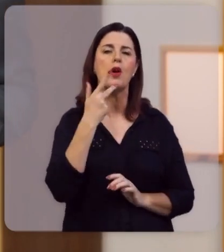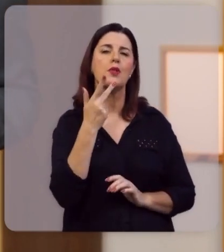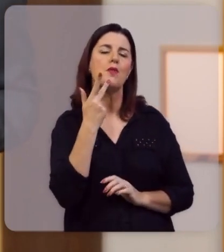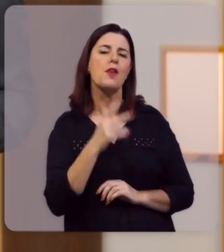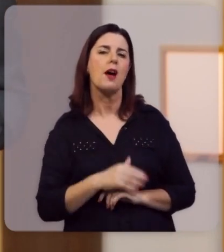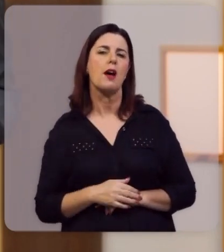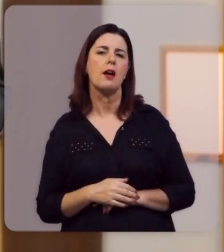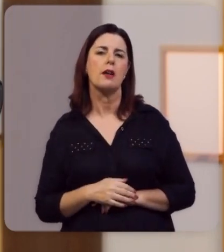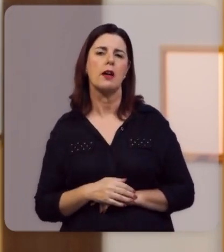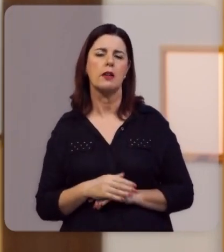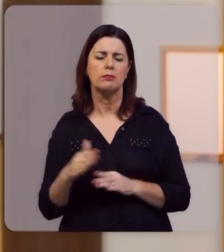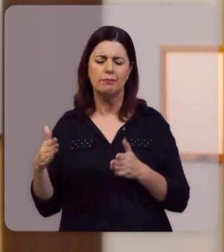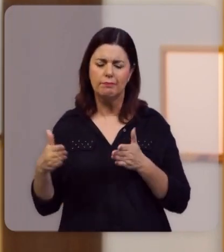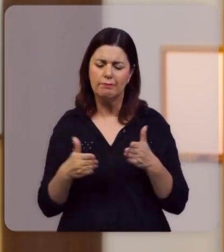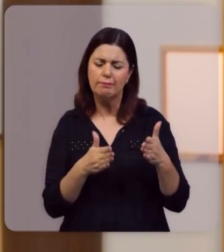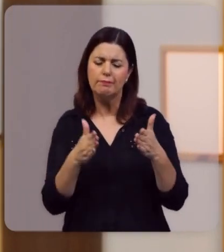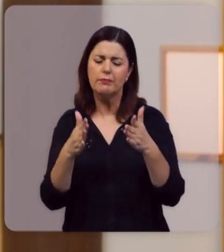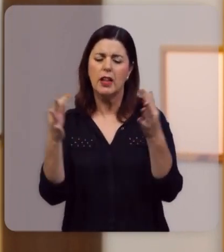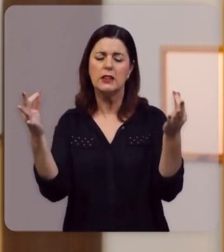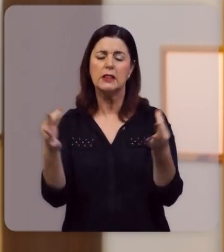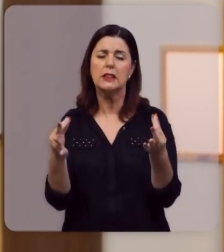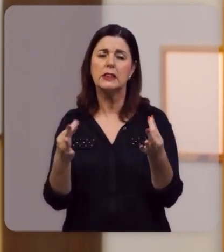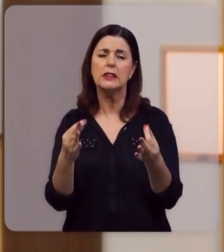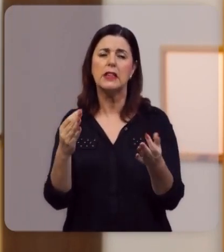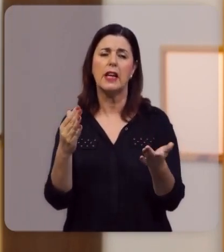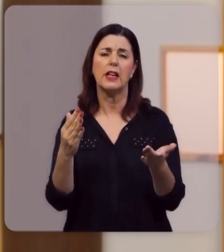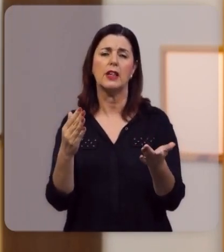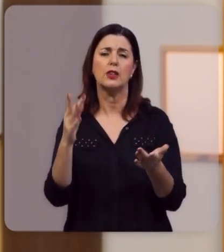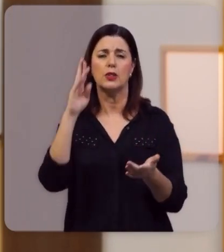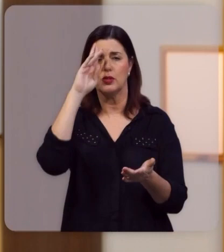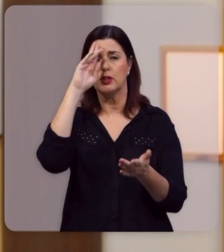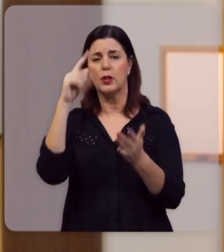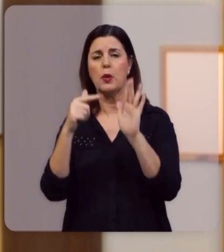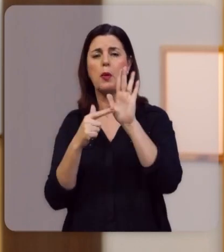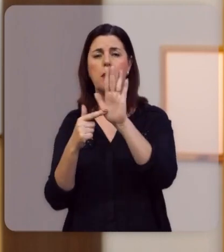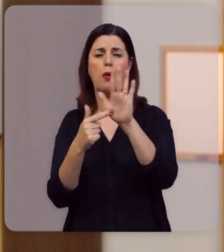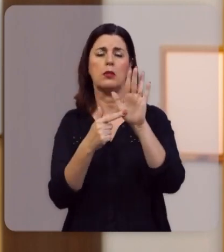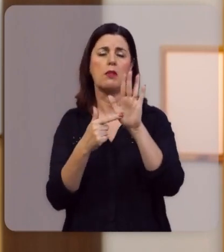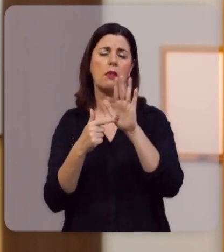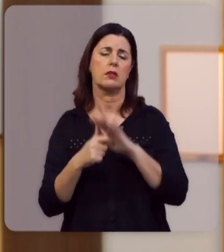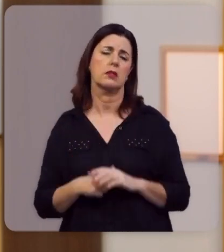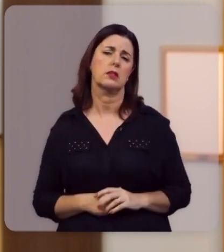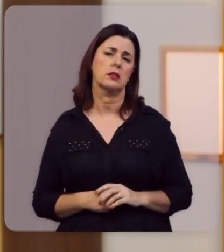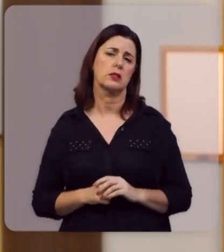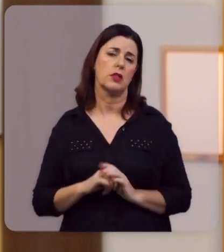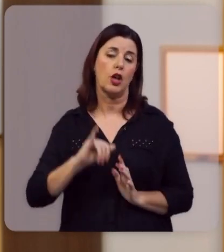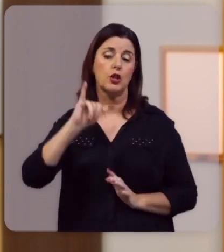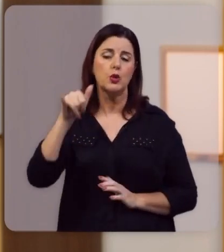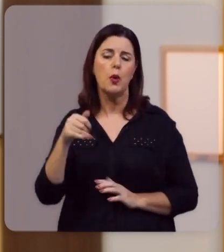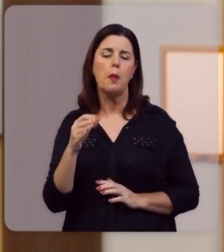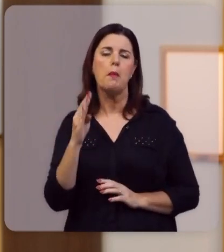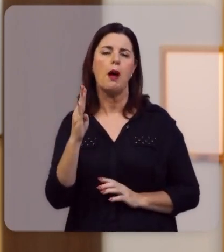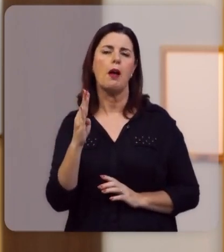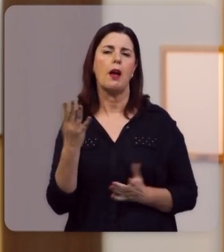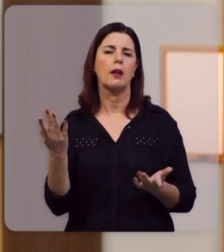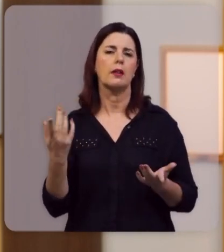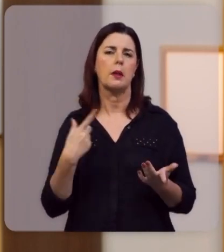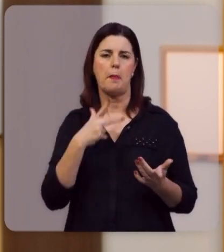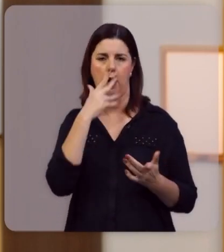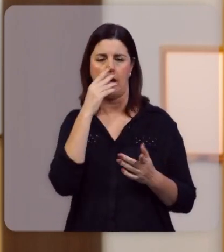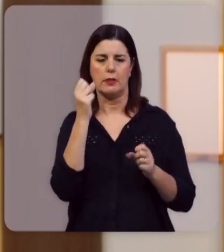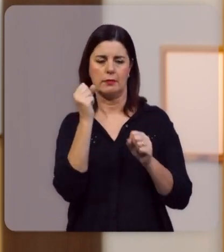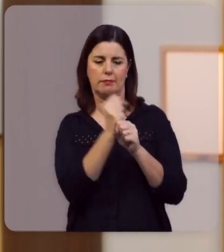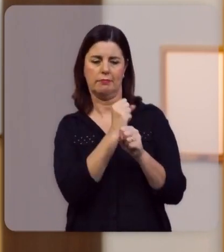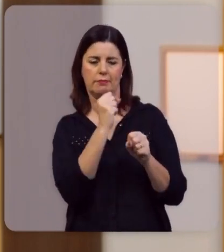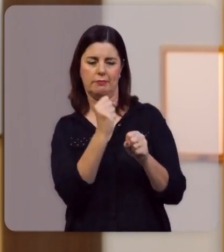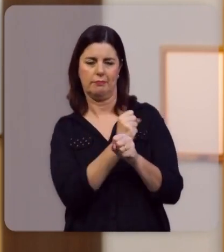assim: endireitai o caminho do Senhor para que ele se manifeste. João Batista é uma espécie de